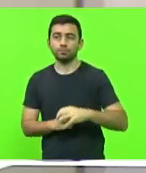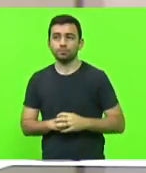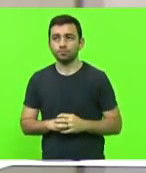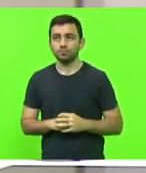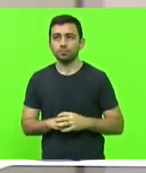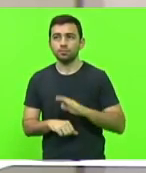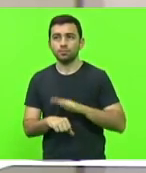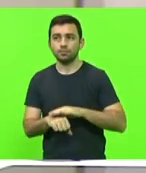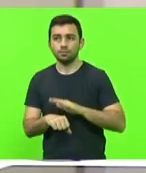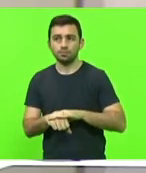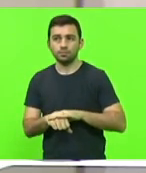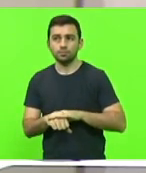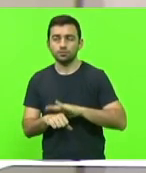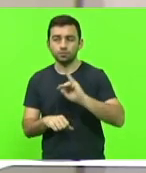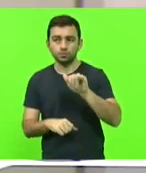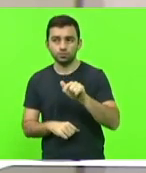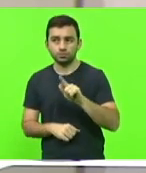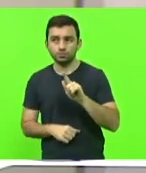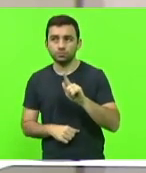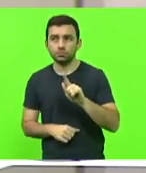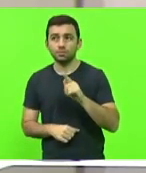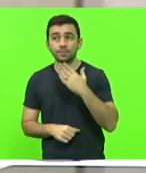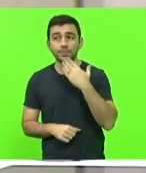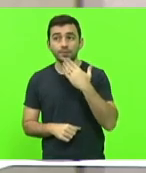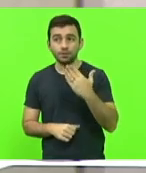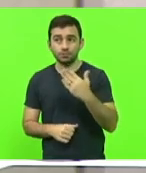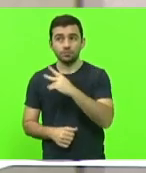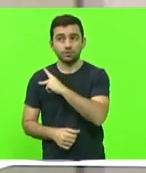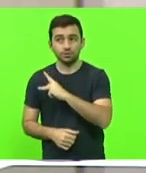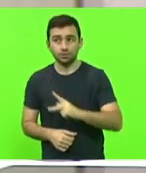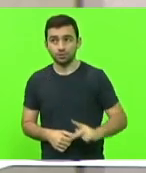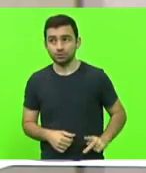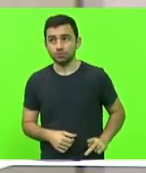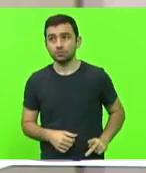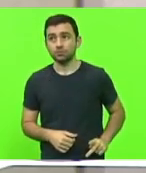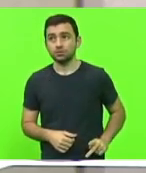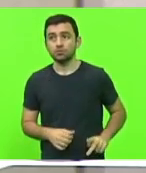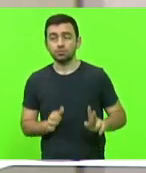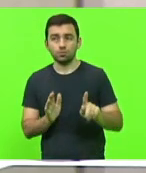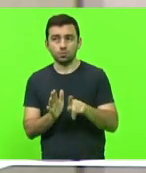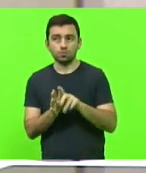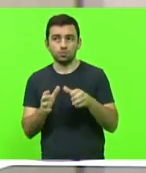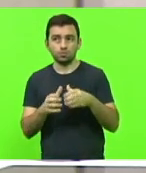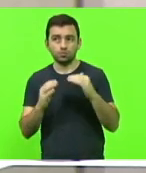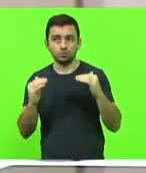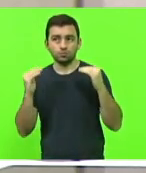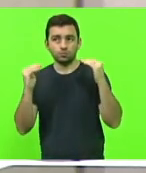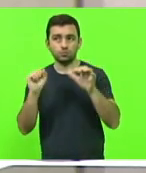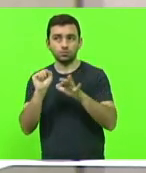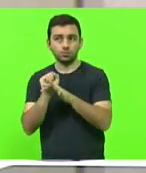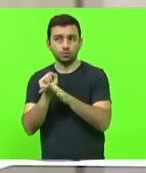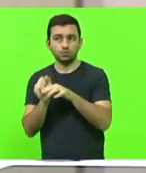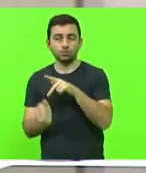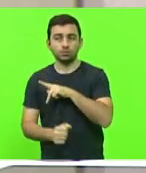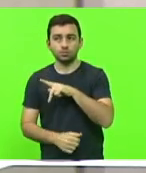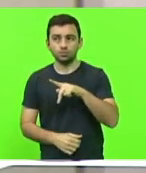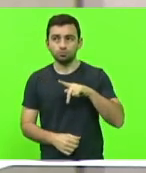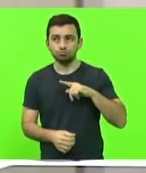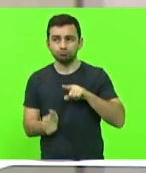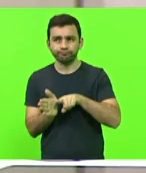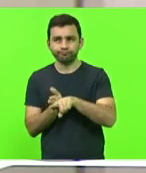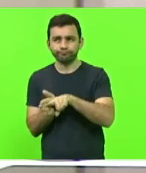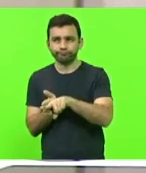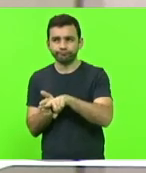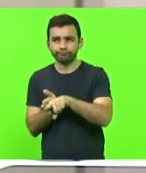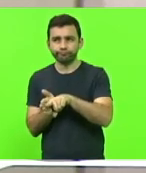Autor, deputado Júlio Garcia, solicita ao presidente do Colegiado Superior de Segurança Pública, a perícia